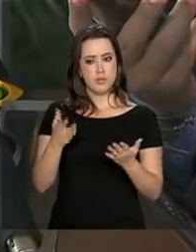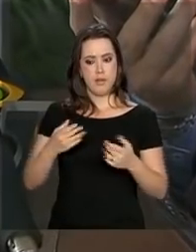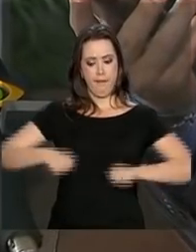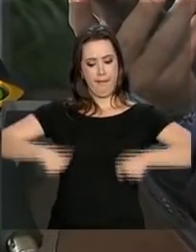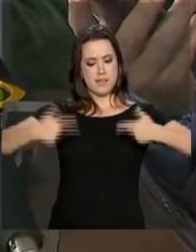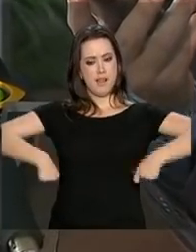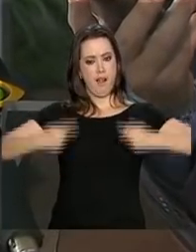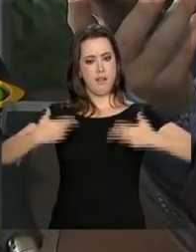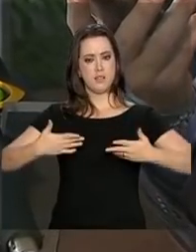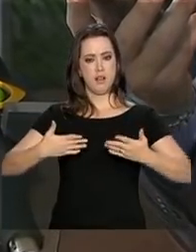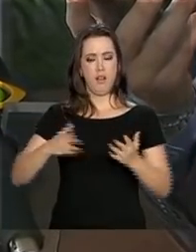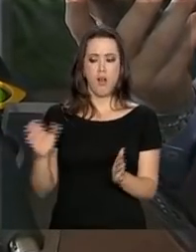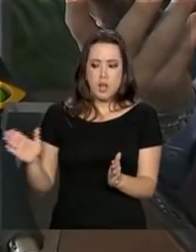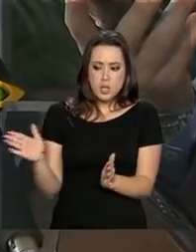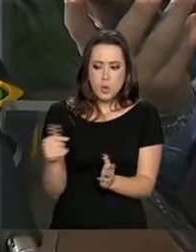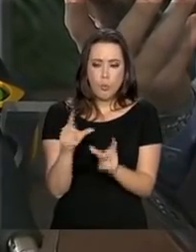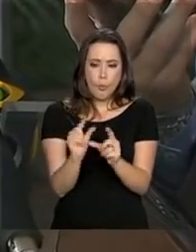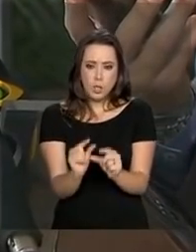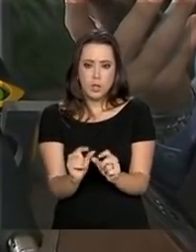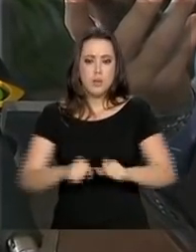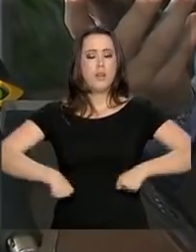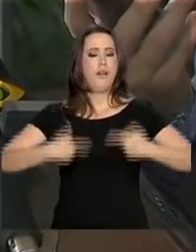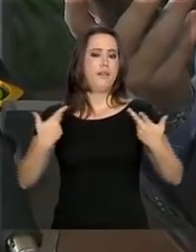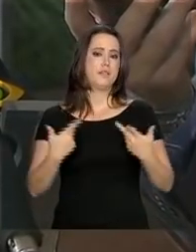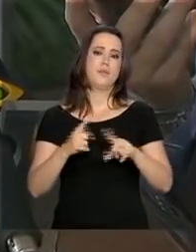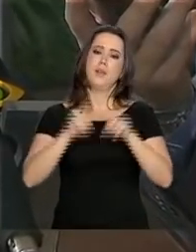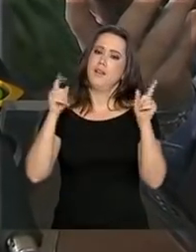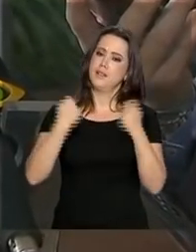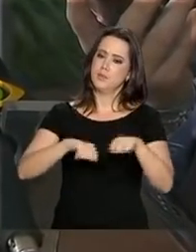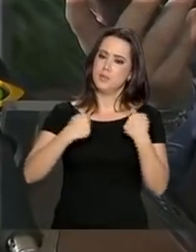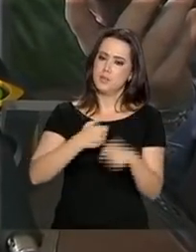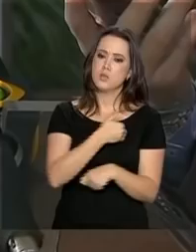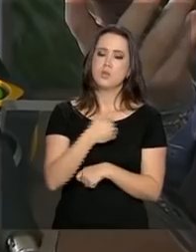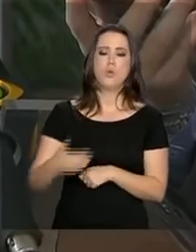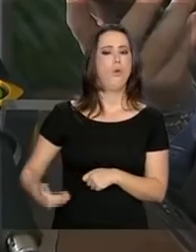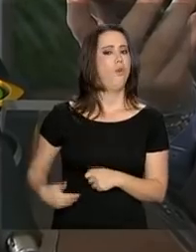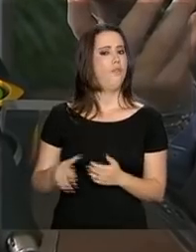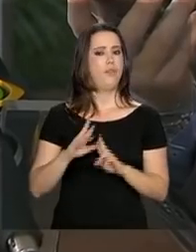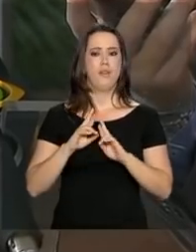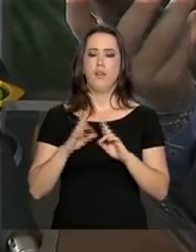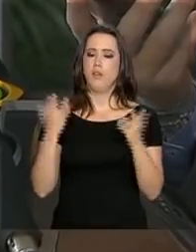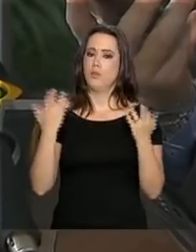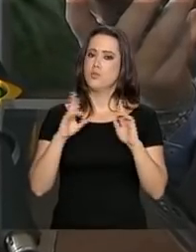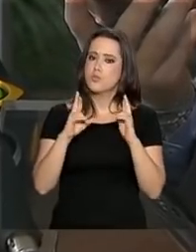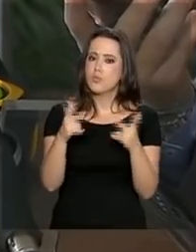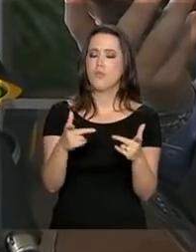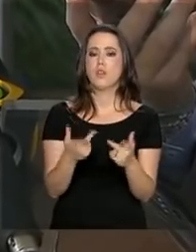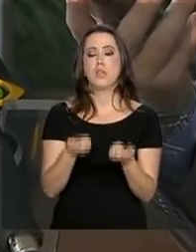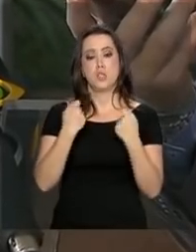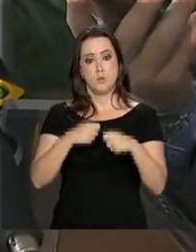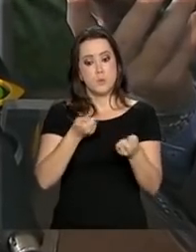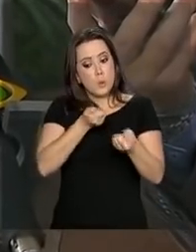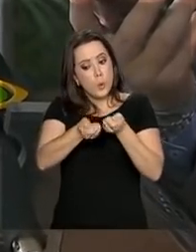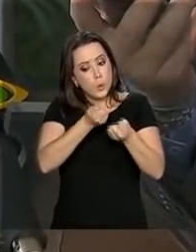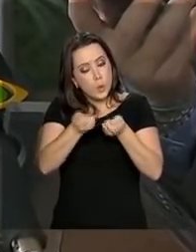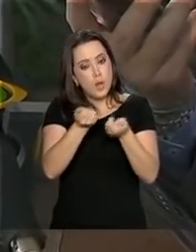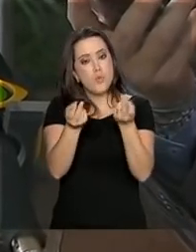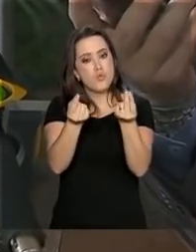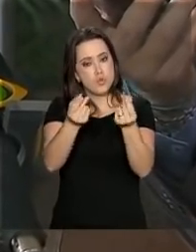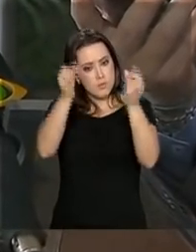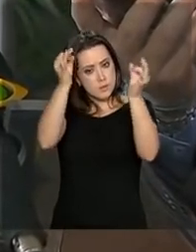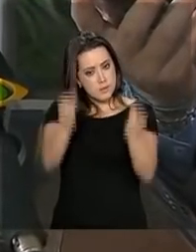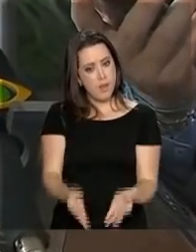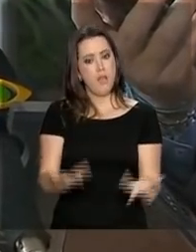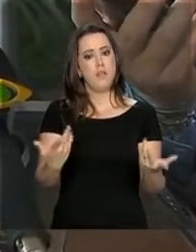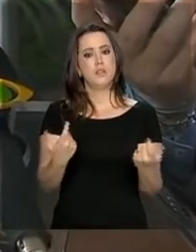gente tem que ter um governo que faça como as famílias fazem se não dá pra trocar o tênis não troca o tênis tem que apertar o cinto aperta o cinto se